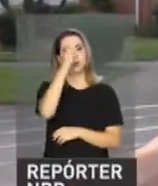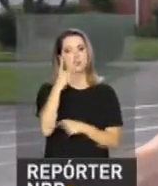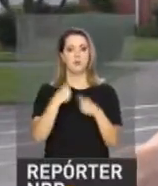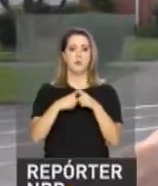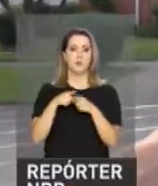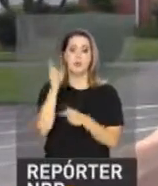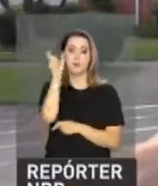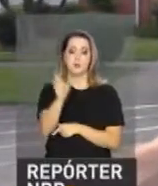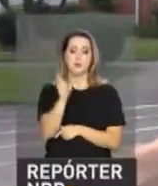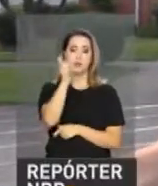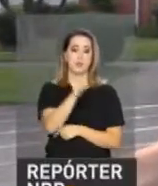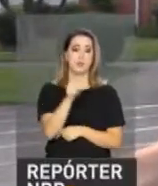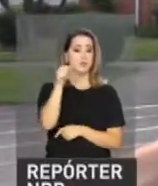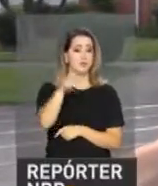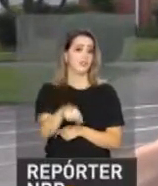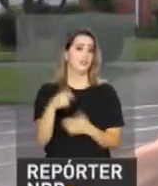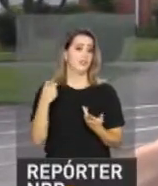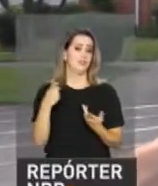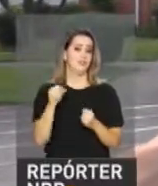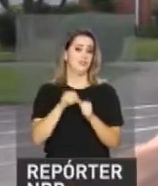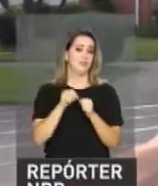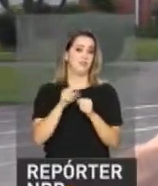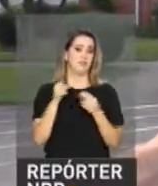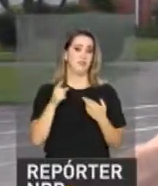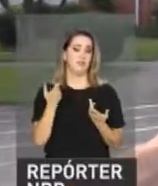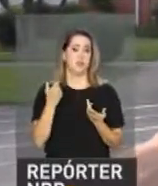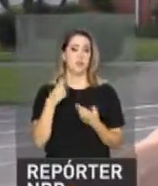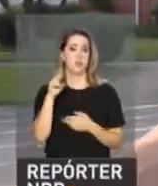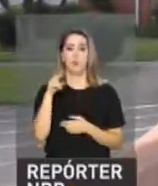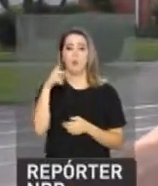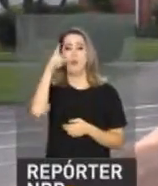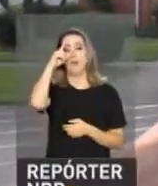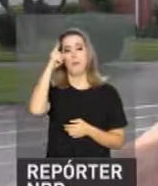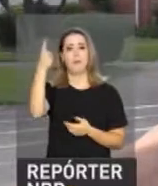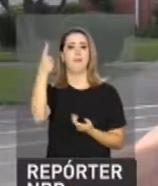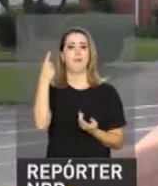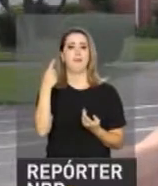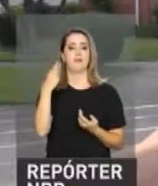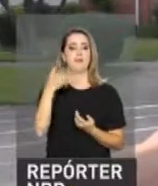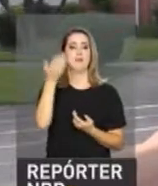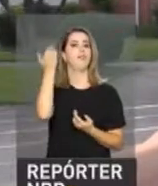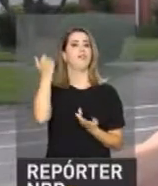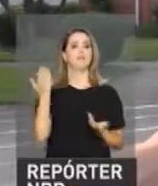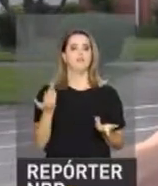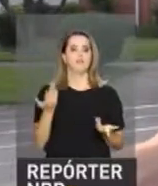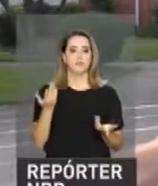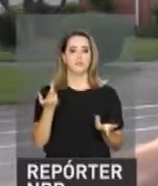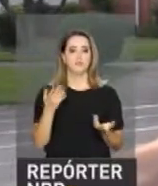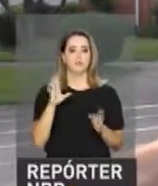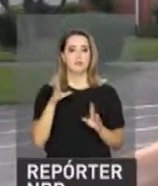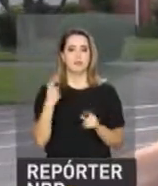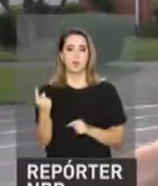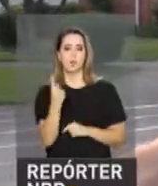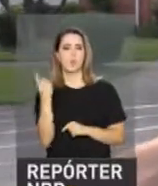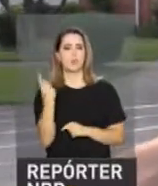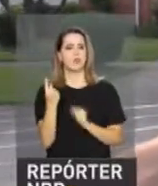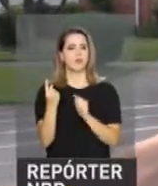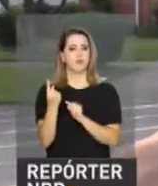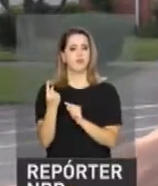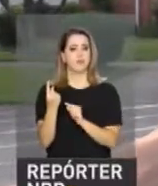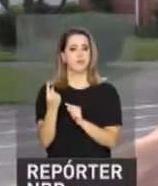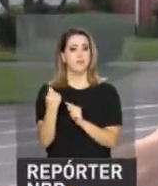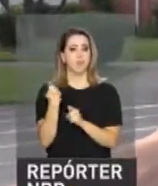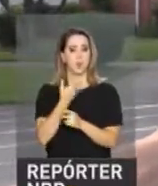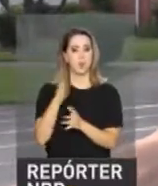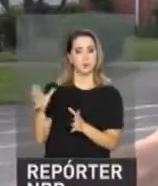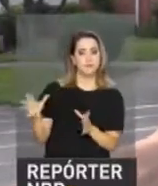pessoas fazem aqui aquilo que nunca pensaram em fazer antes, não é? Então ficam meio isolados. E aí nós